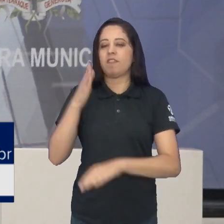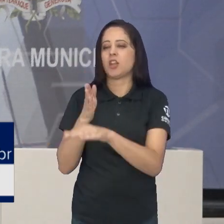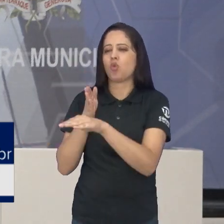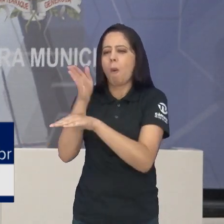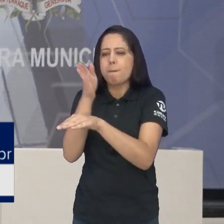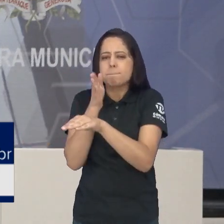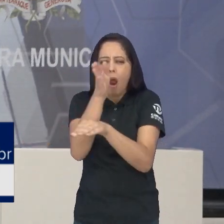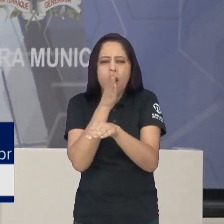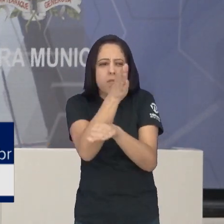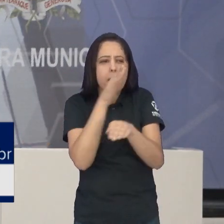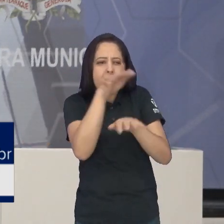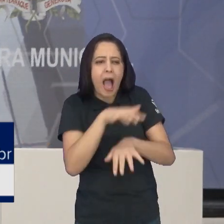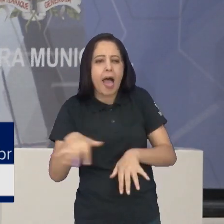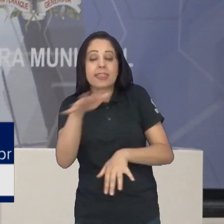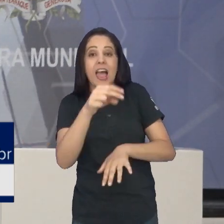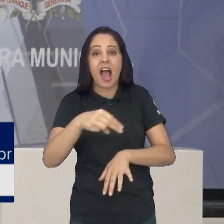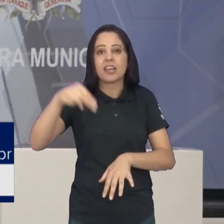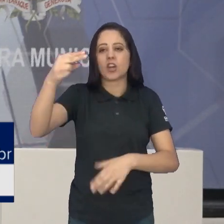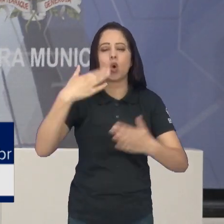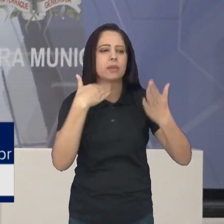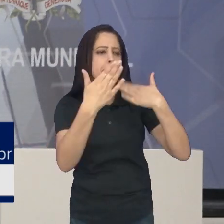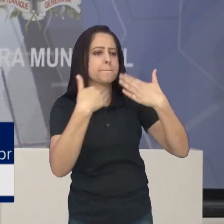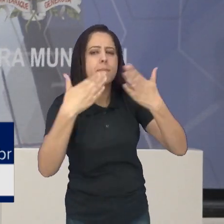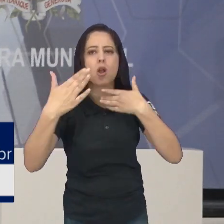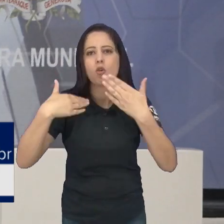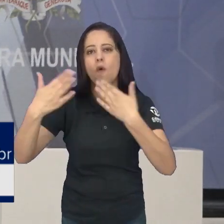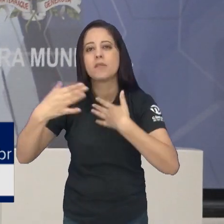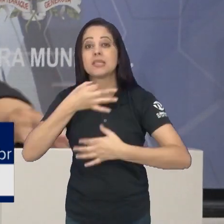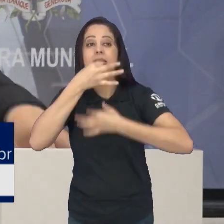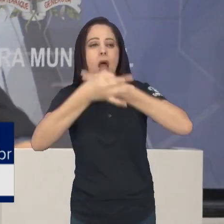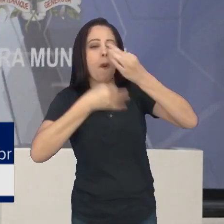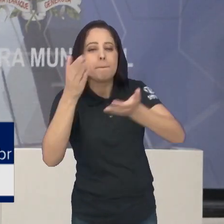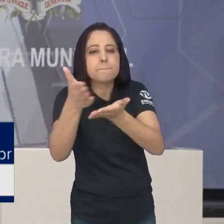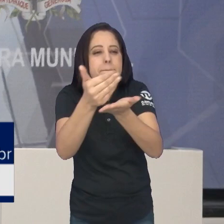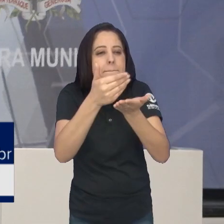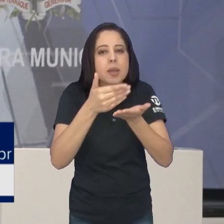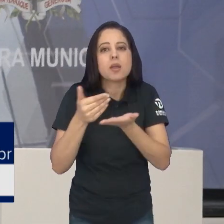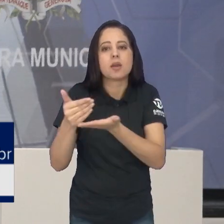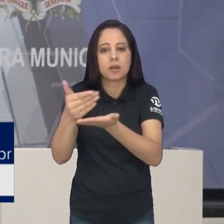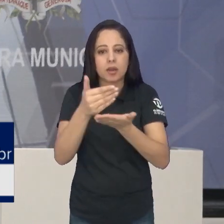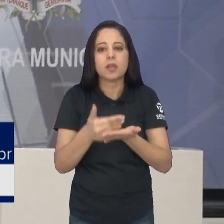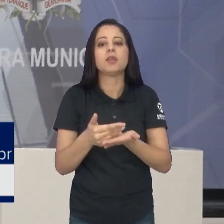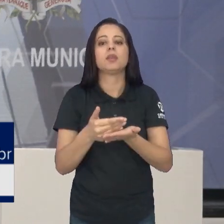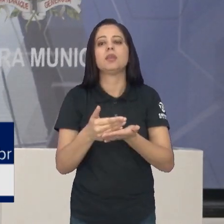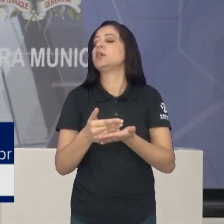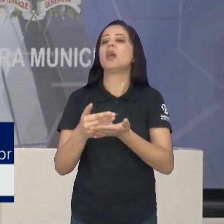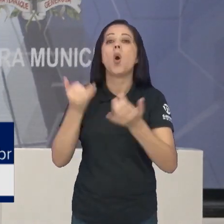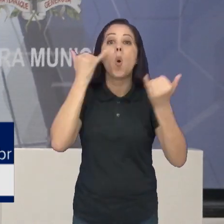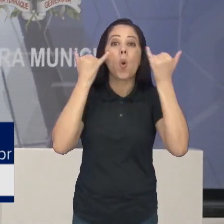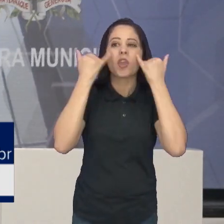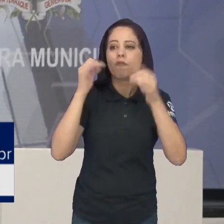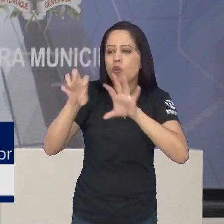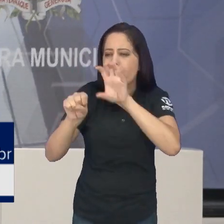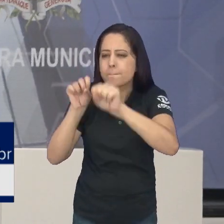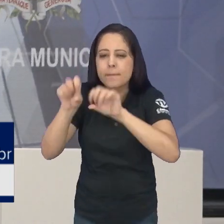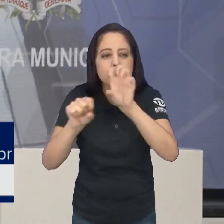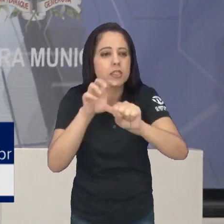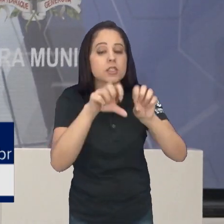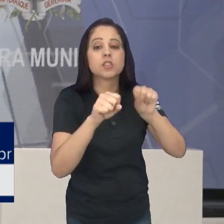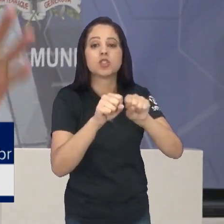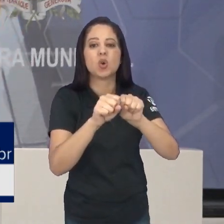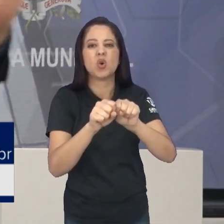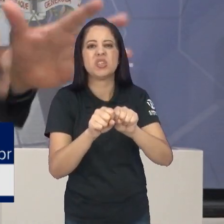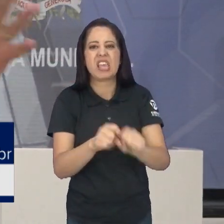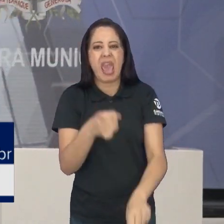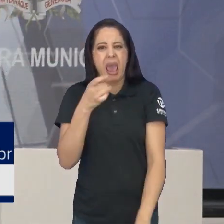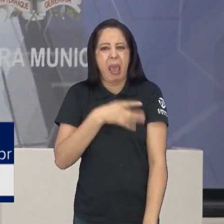pela região, conversasse com os moradores, entrasse dentro dos bairros, buscasse as melhorias e que não tivesse